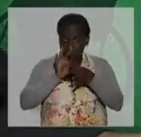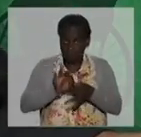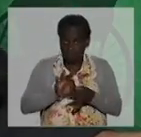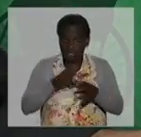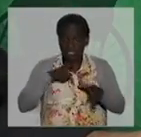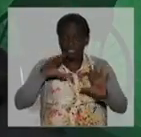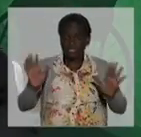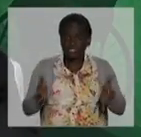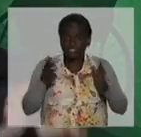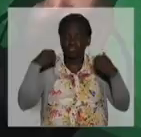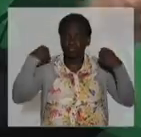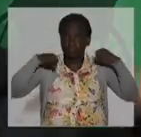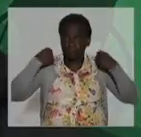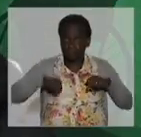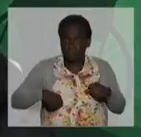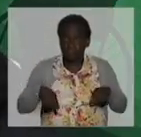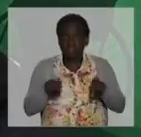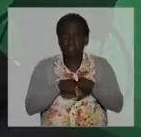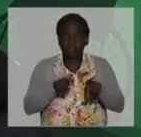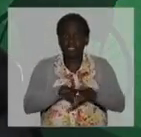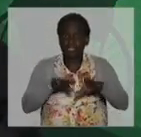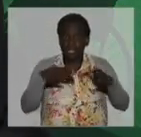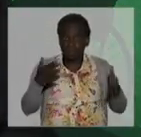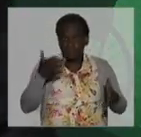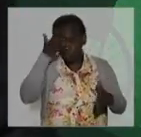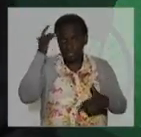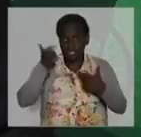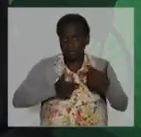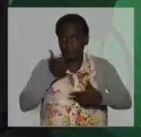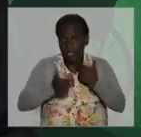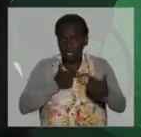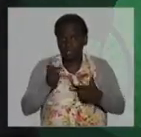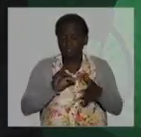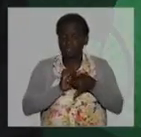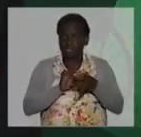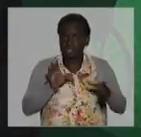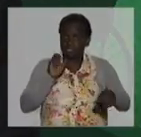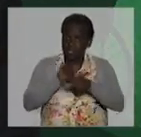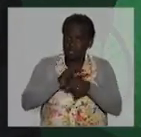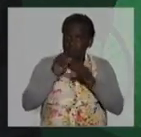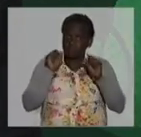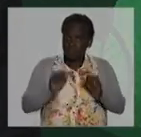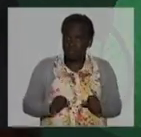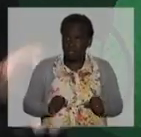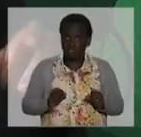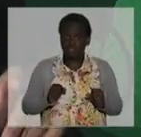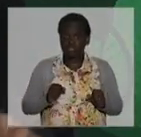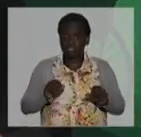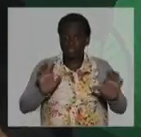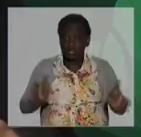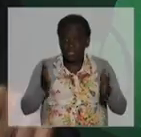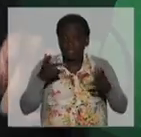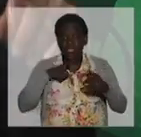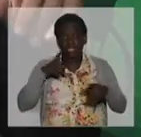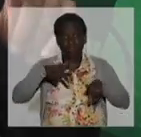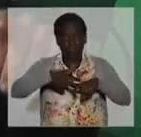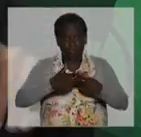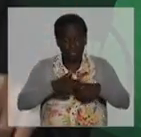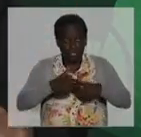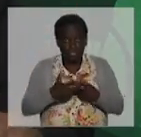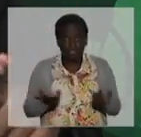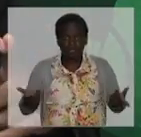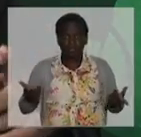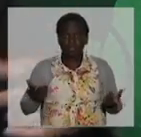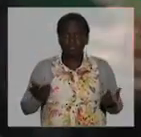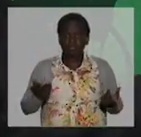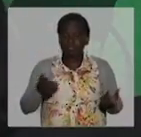o fomento da atividade física, a abertura do mercado de trabalho, você tem esses clubes e esses espaços impulsionados, porque você tem manutenção, você